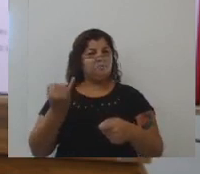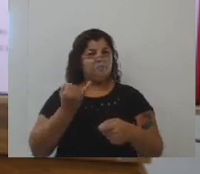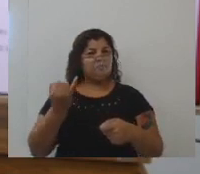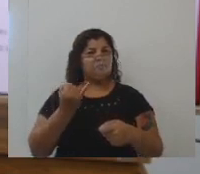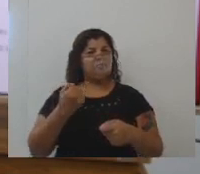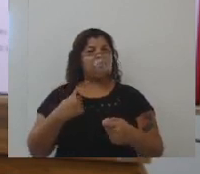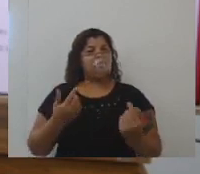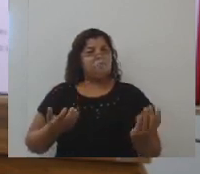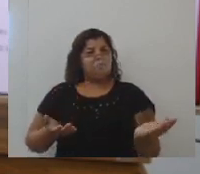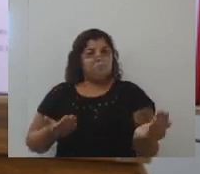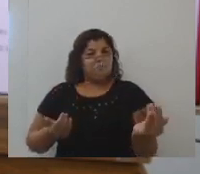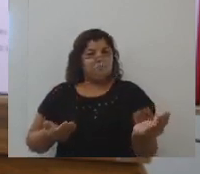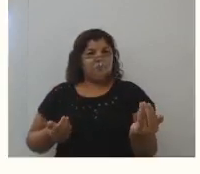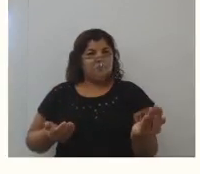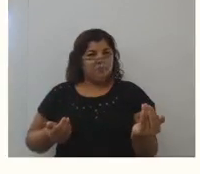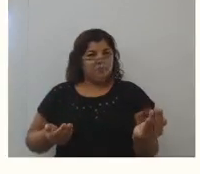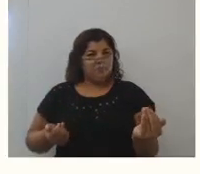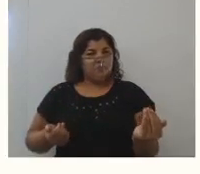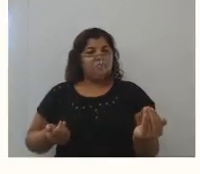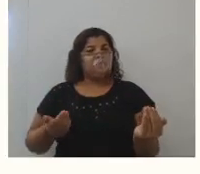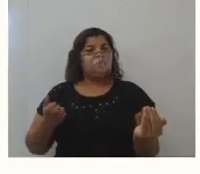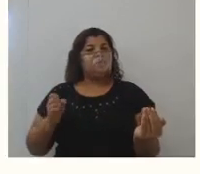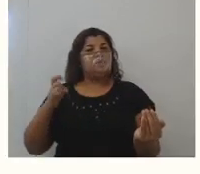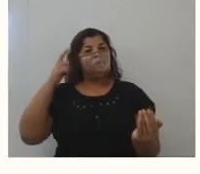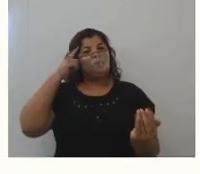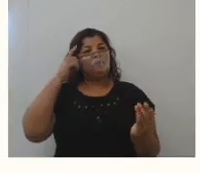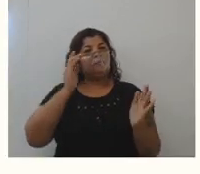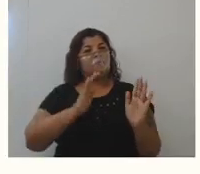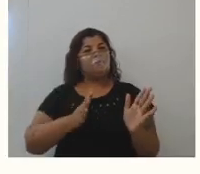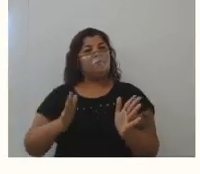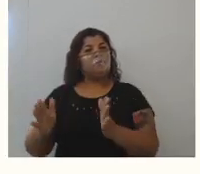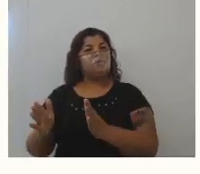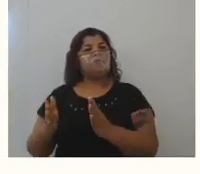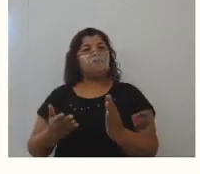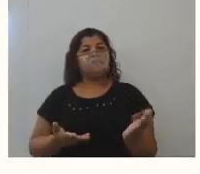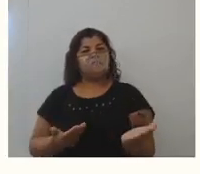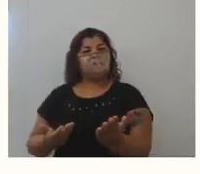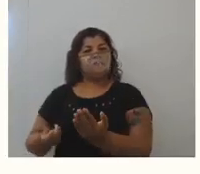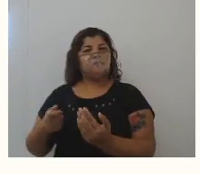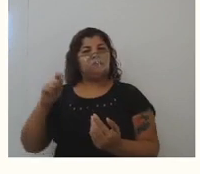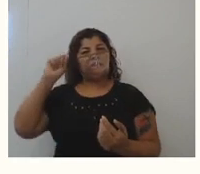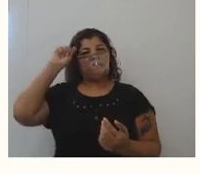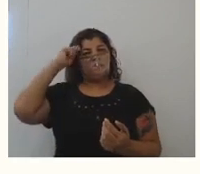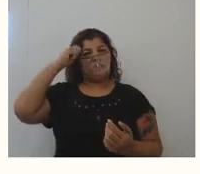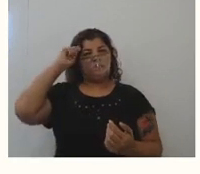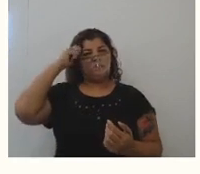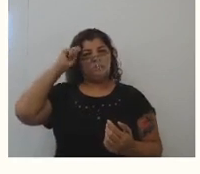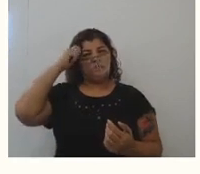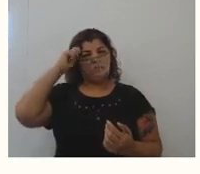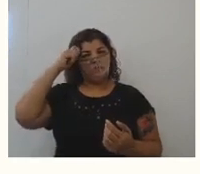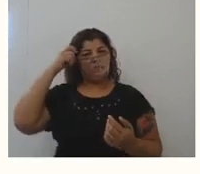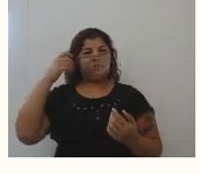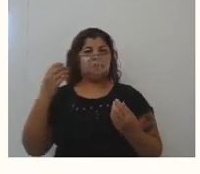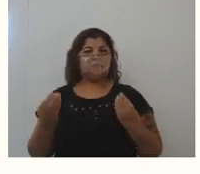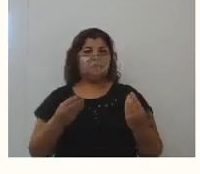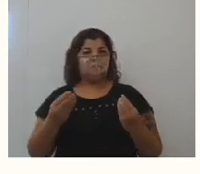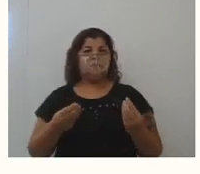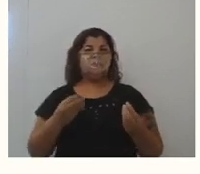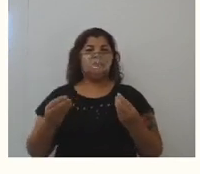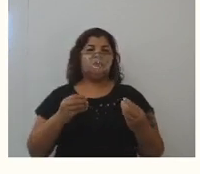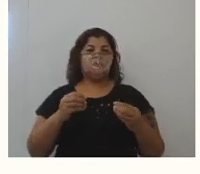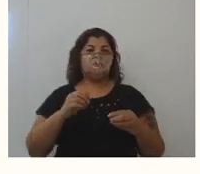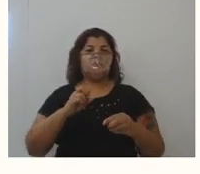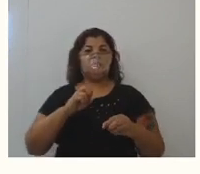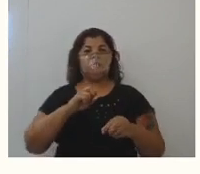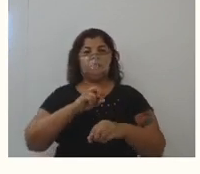jovem. Quando a gente pensa em criar um plano para a juventude negra, né? Quando a gente fala de mercado de trabalho, eu não gosto muito dessa coisa de mercado de trabalho, porque